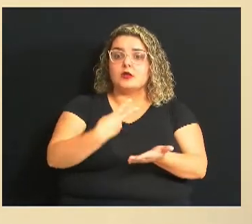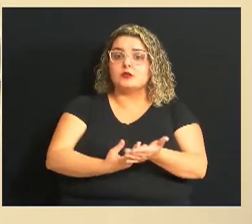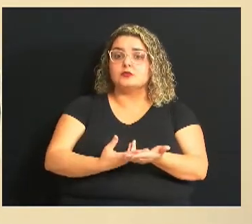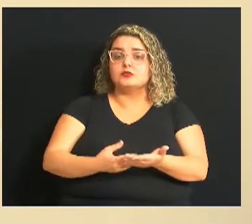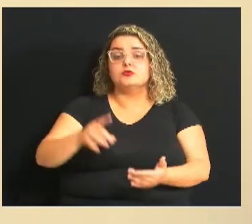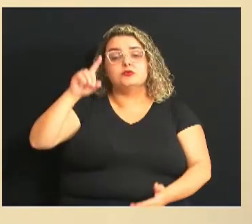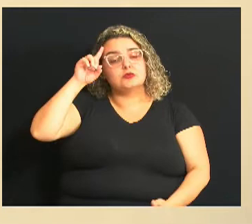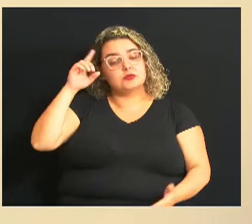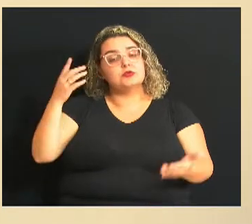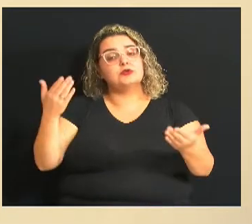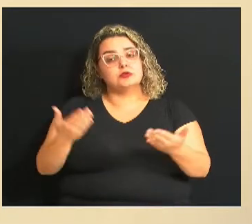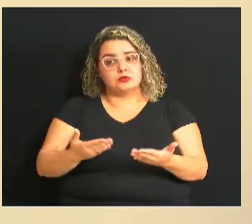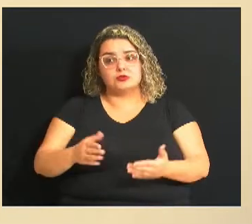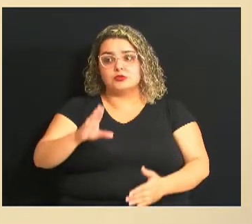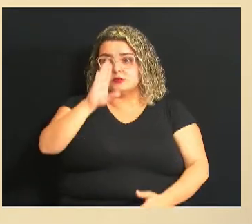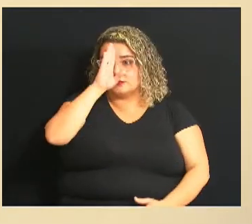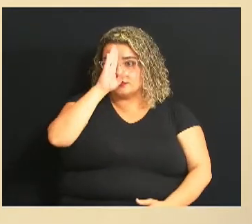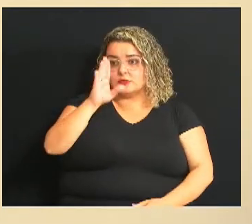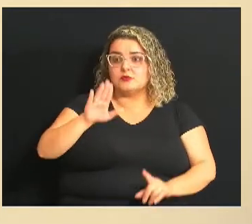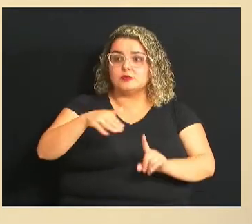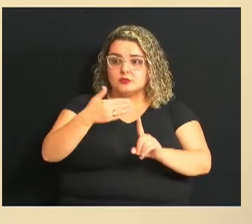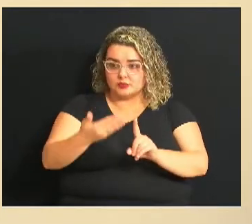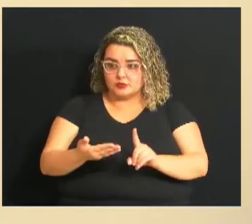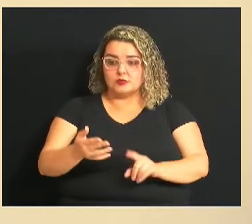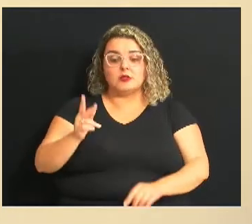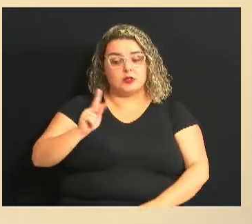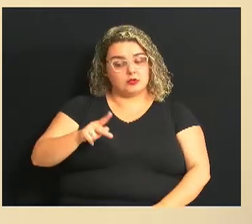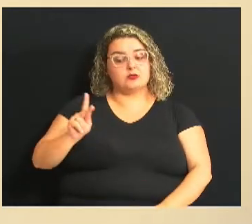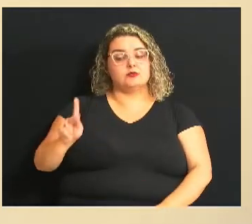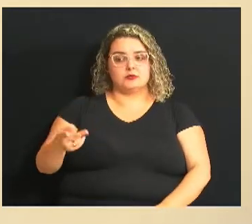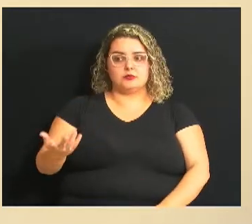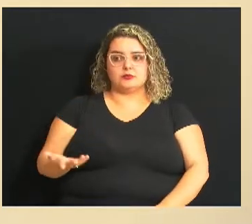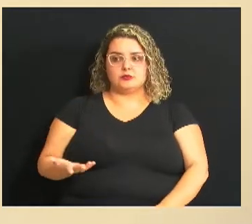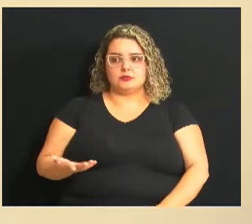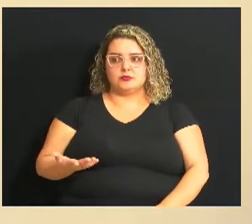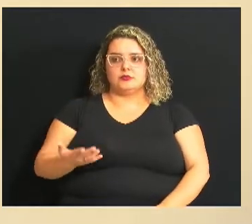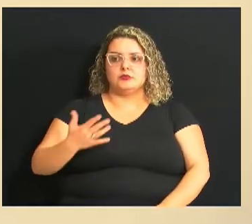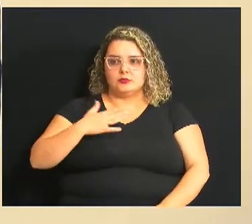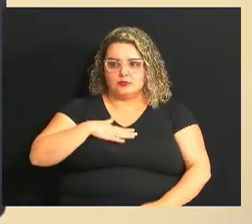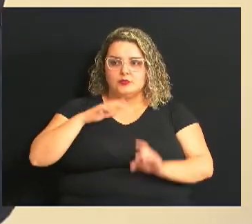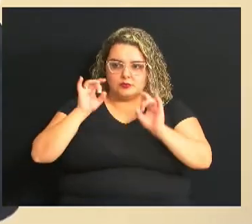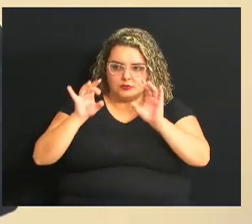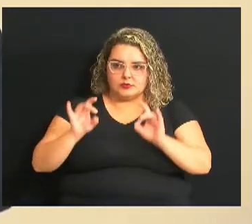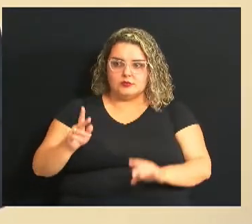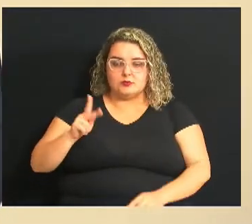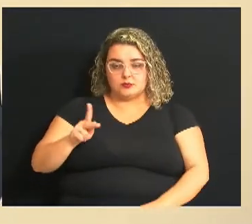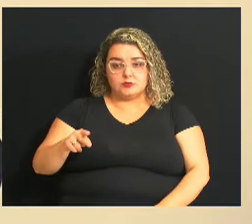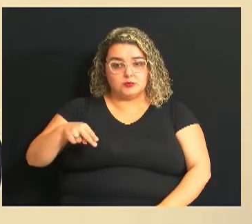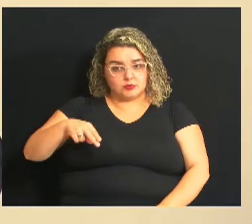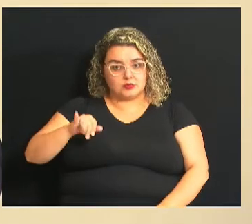hoje, principalmente uma homenagem aos professores, no meu caso especial, ao professor Nivaldo.